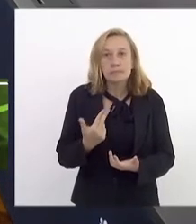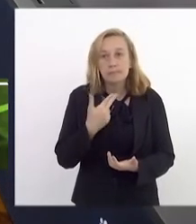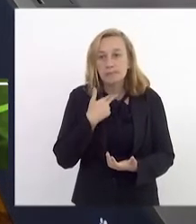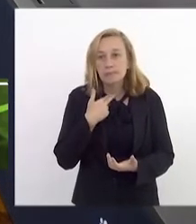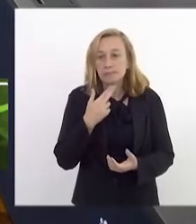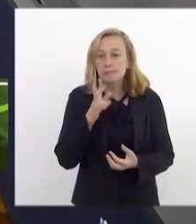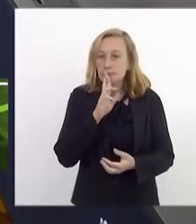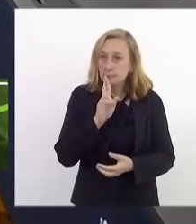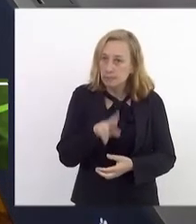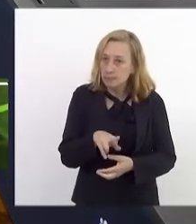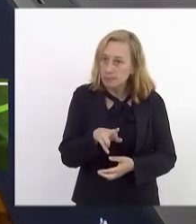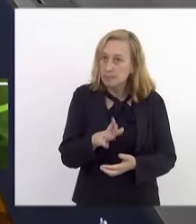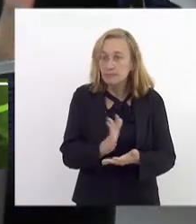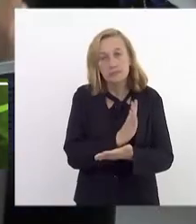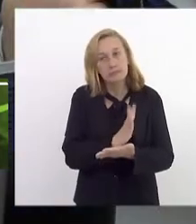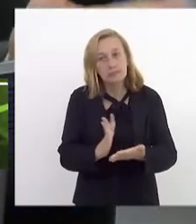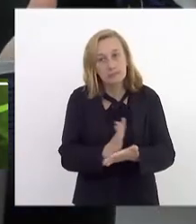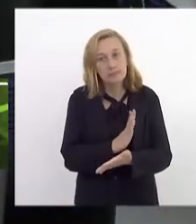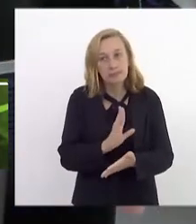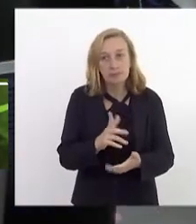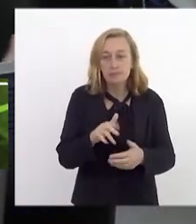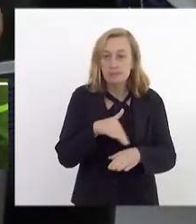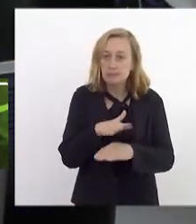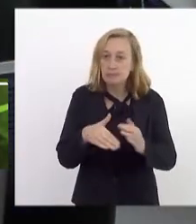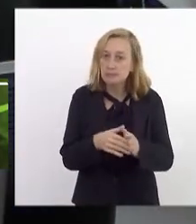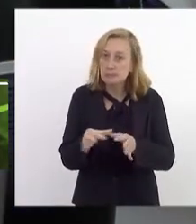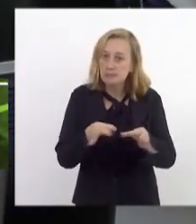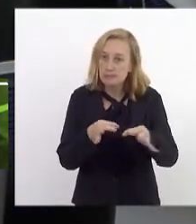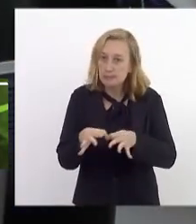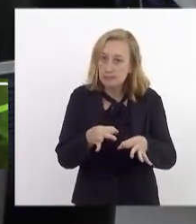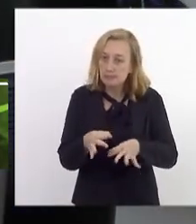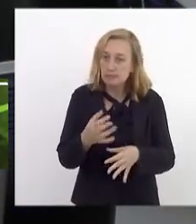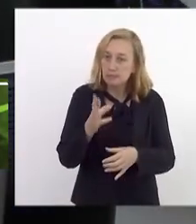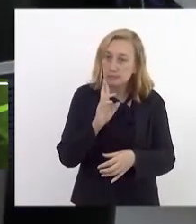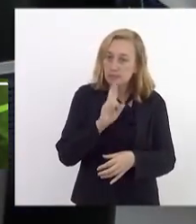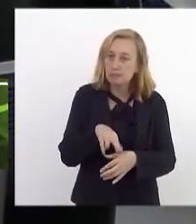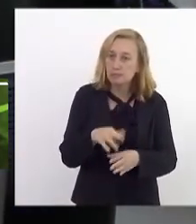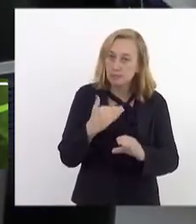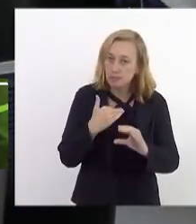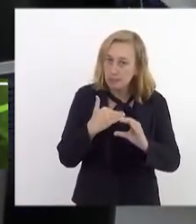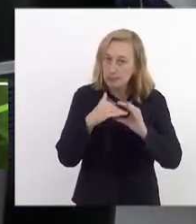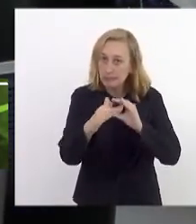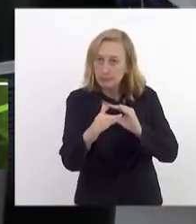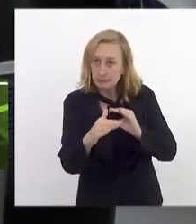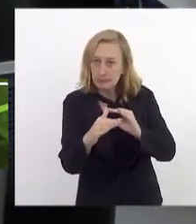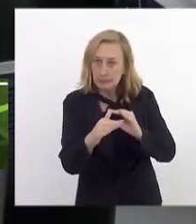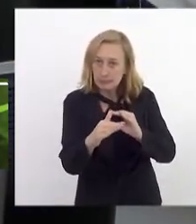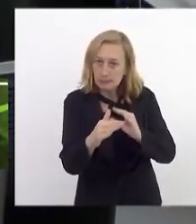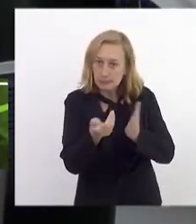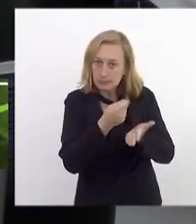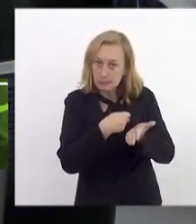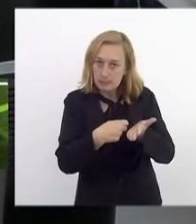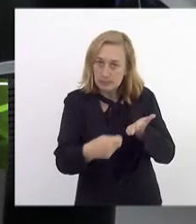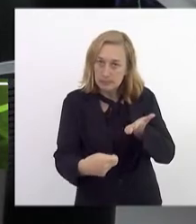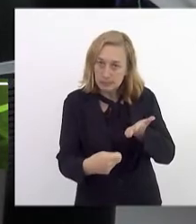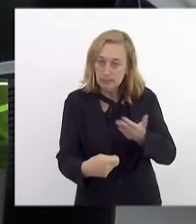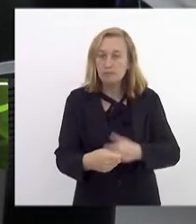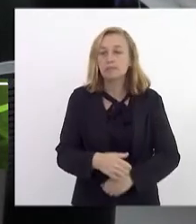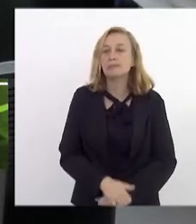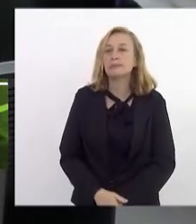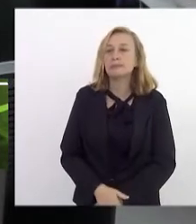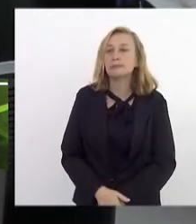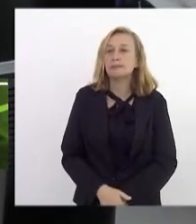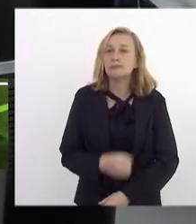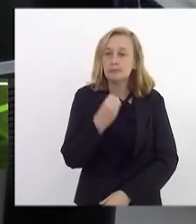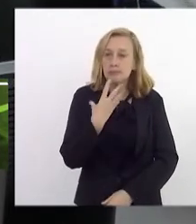de responder, porque nem sempre está todo mundo preparado para responder, a gente vai mandar as perguntas por escrito.